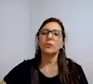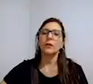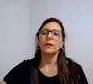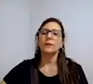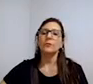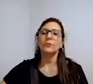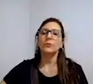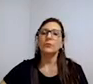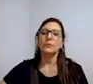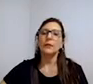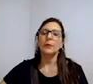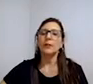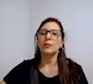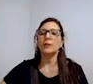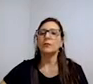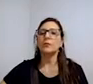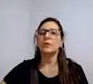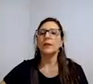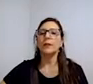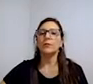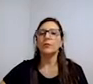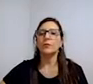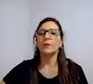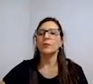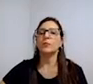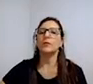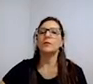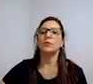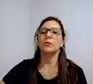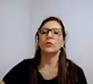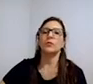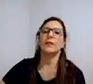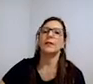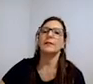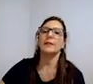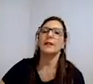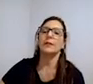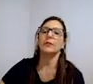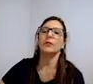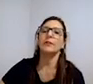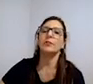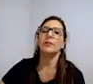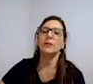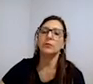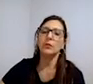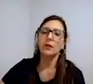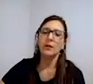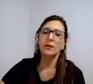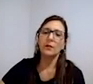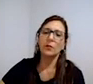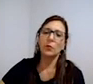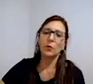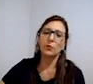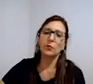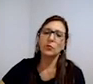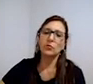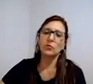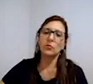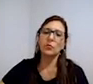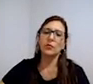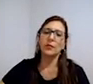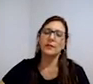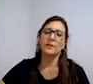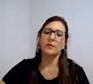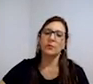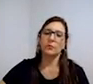ossos. Na imagem do centro, nós temos o tecido muscular estriado cardíaco, que compõe o